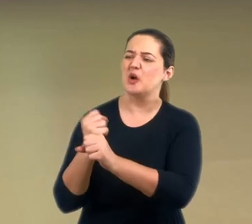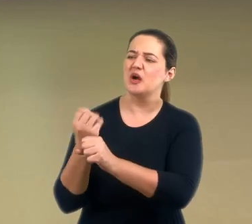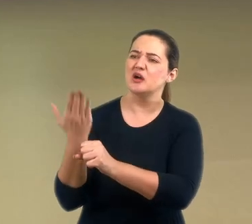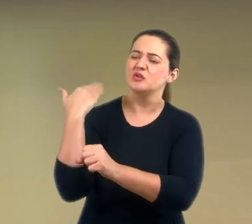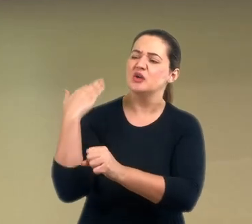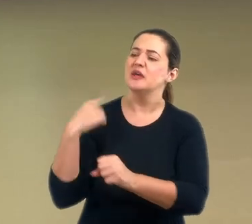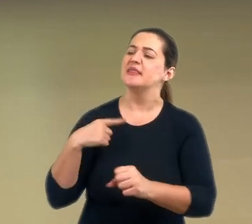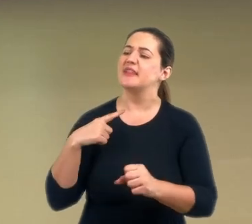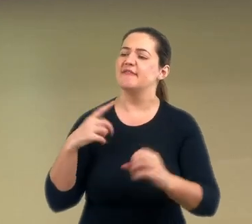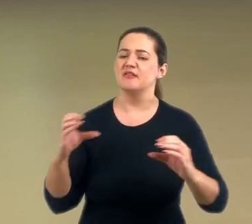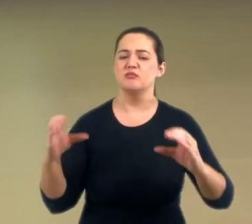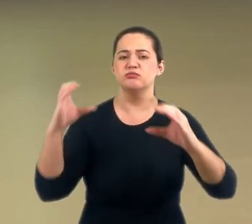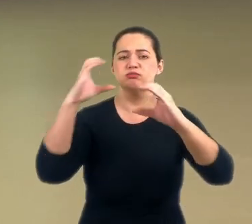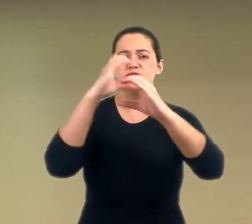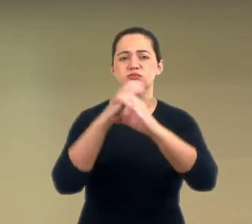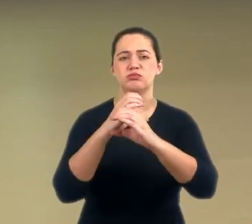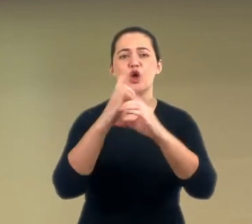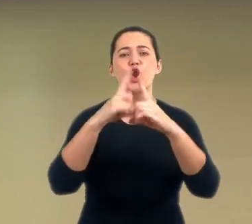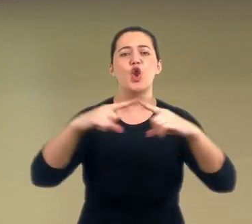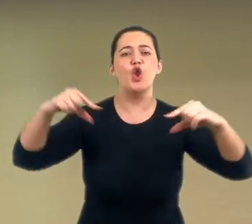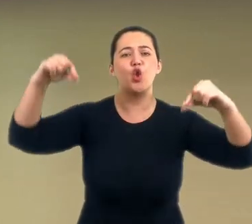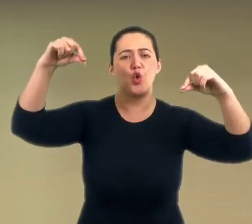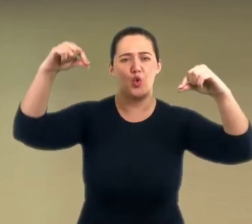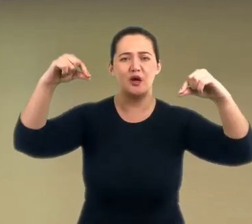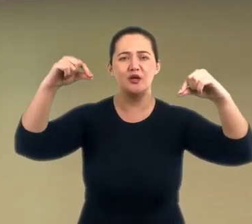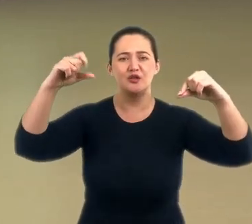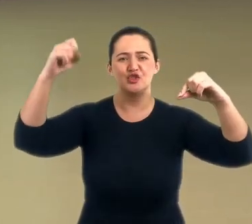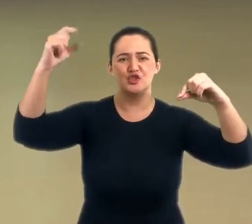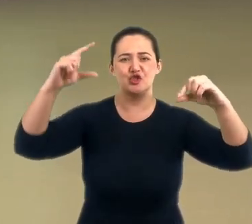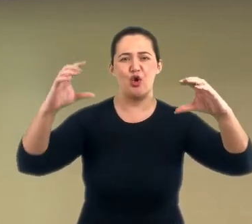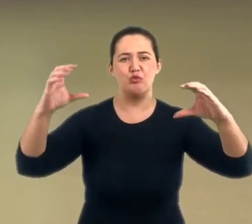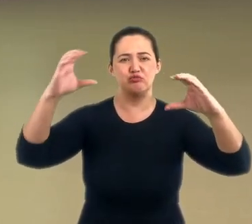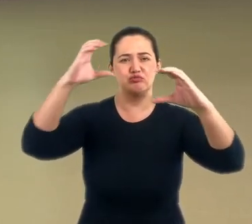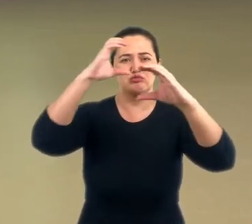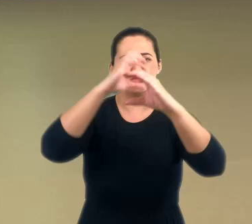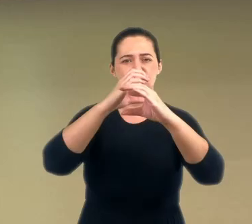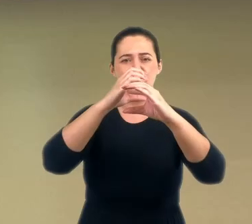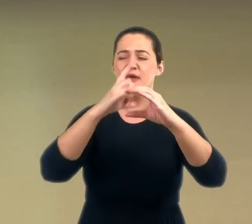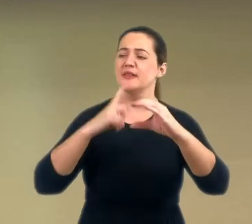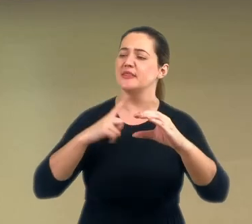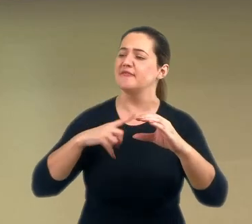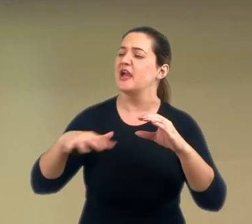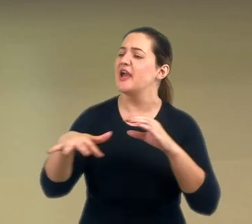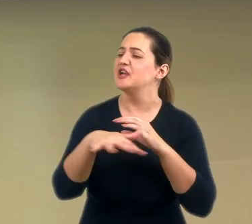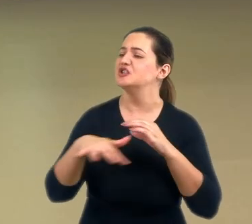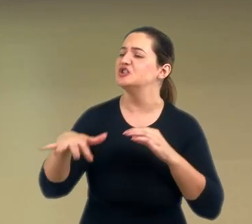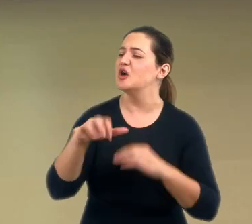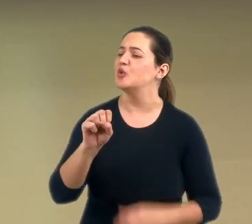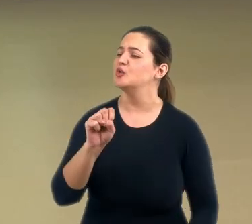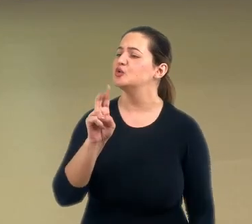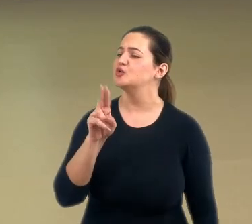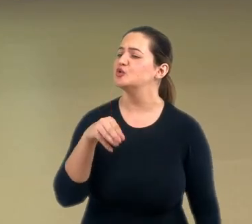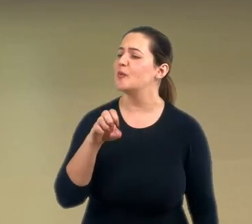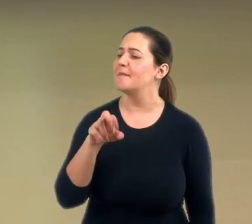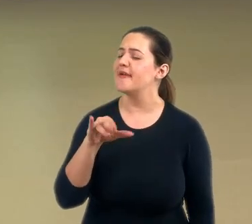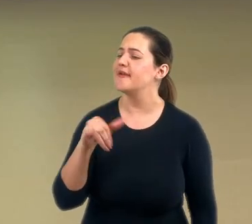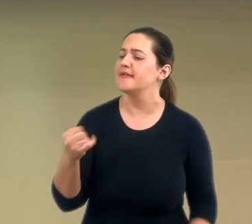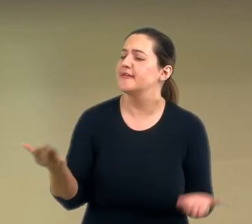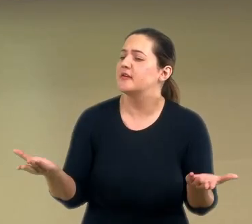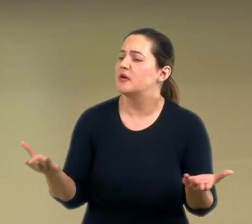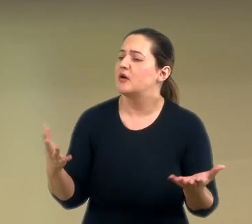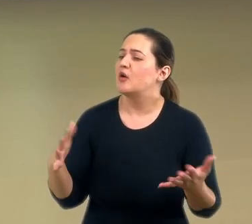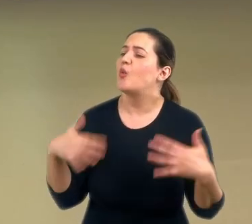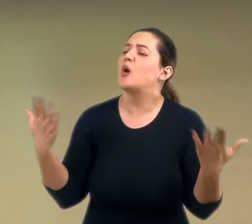anos no passado, um eclipse lunar visível nessa região aqui da Suméria? E deixo na mão do astrônomo, é ele que entende